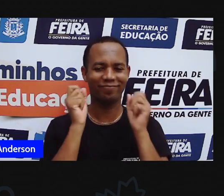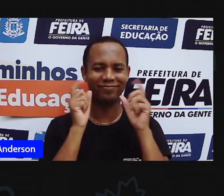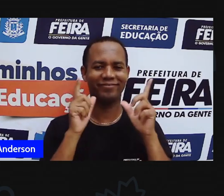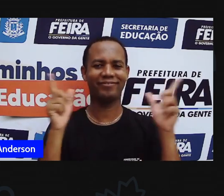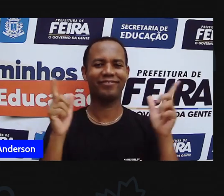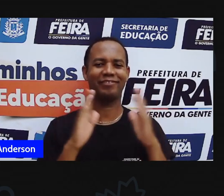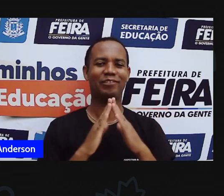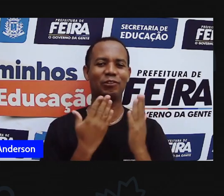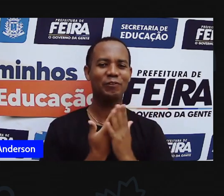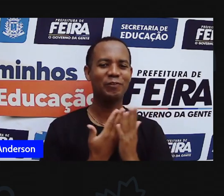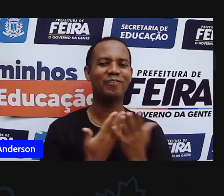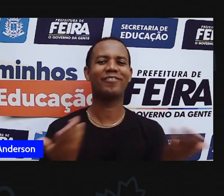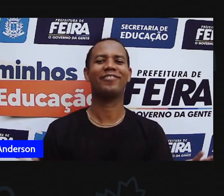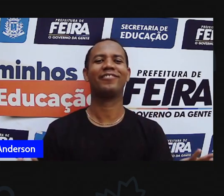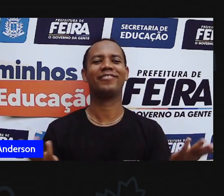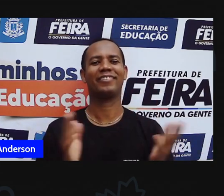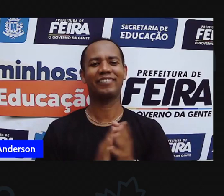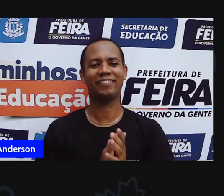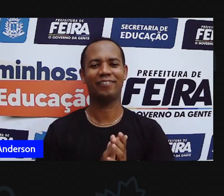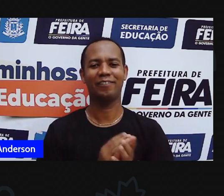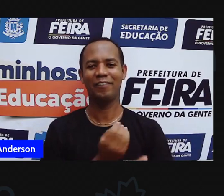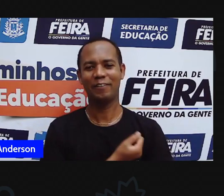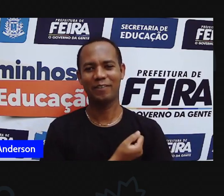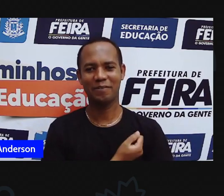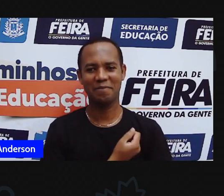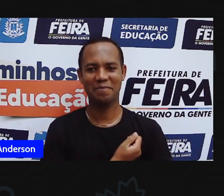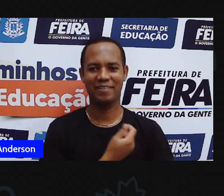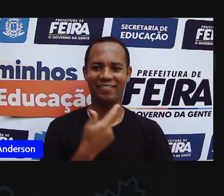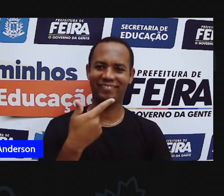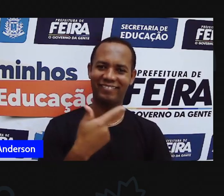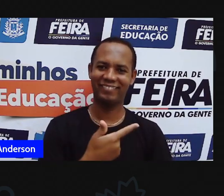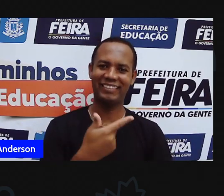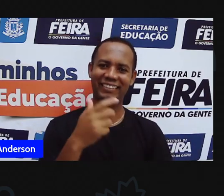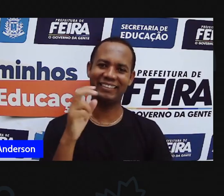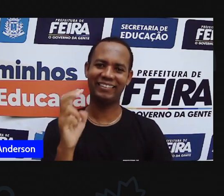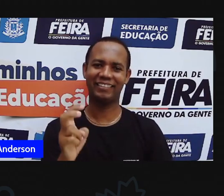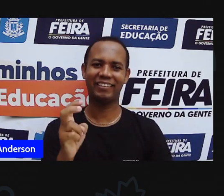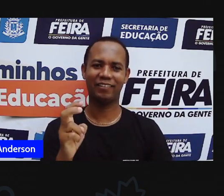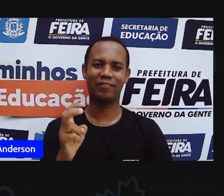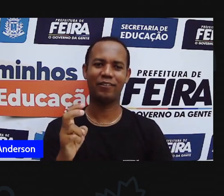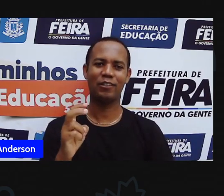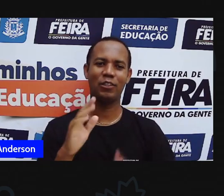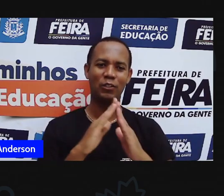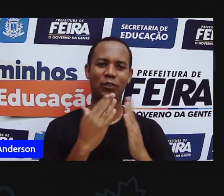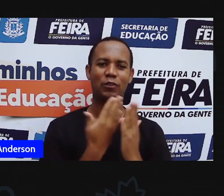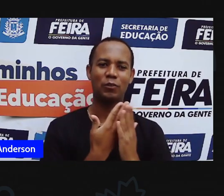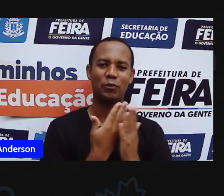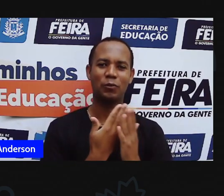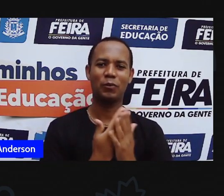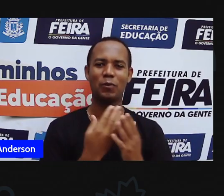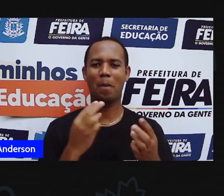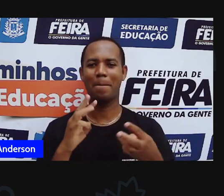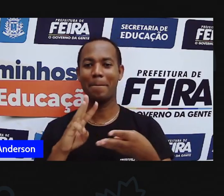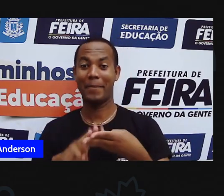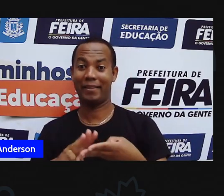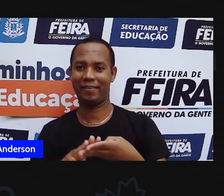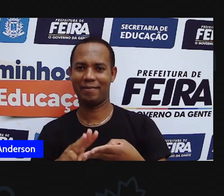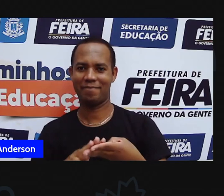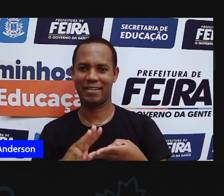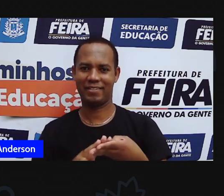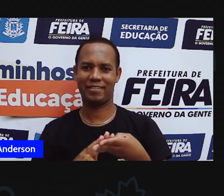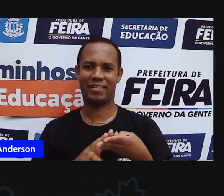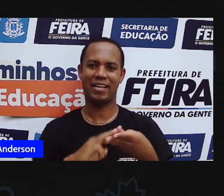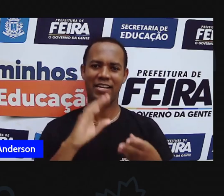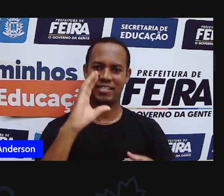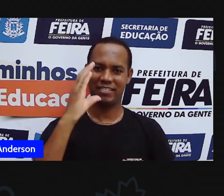aula. E hoje, né, nossa aula de número 25. Aula de matemática e ciências da